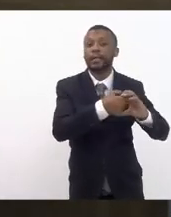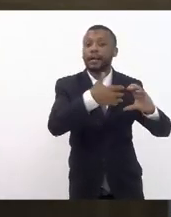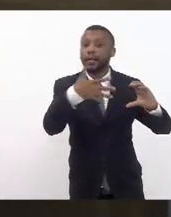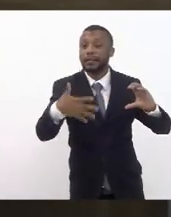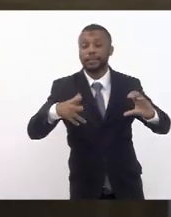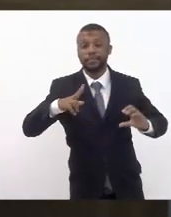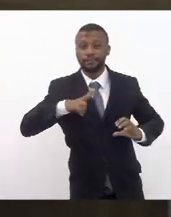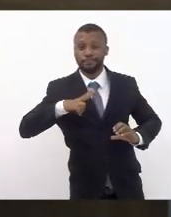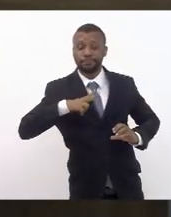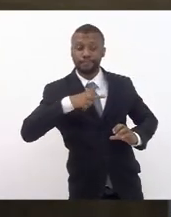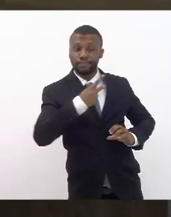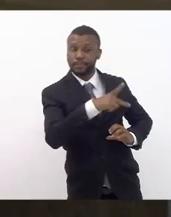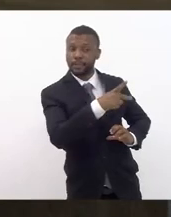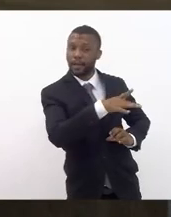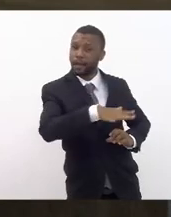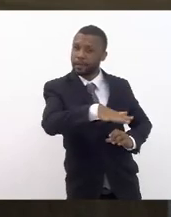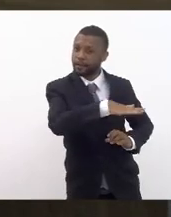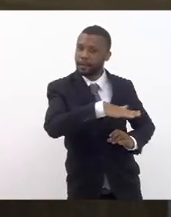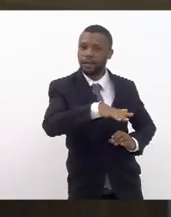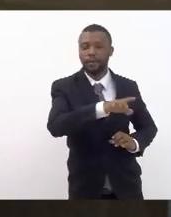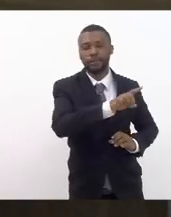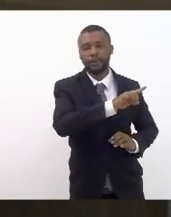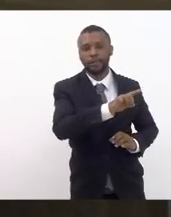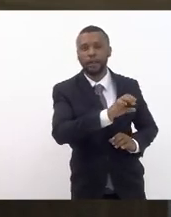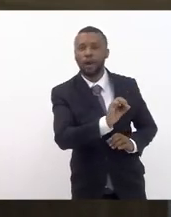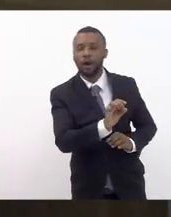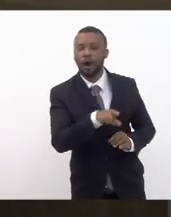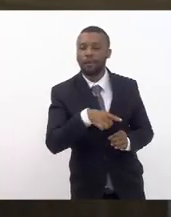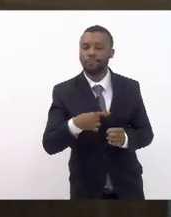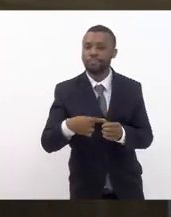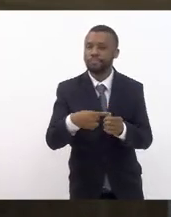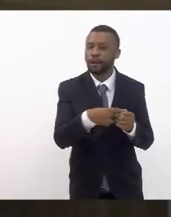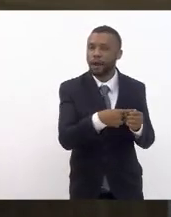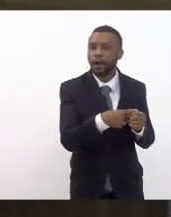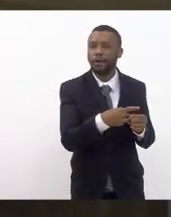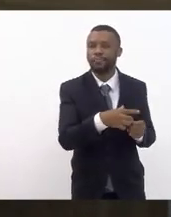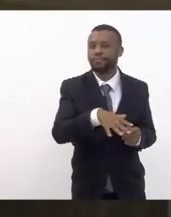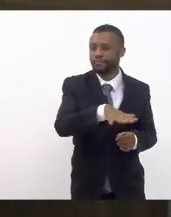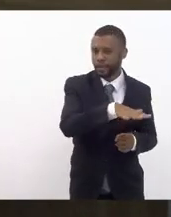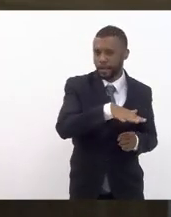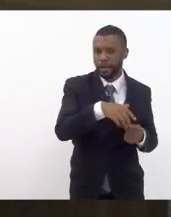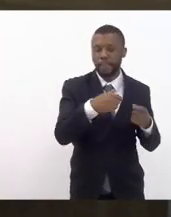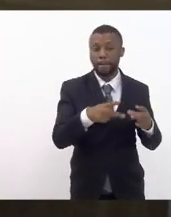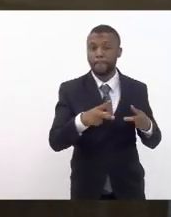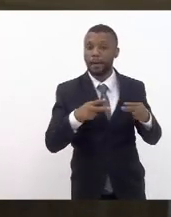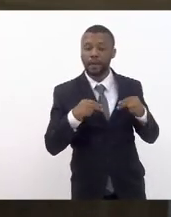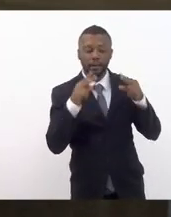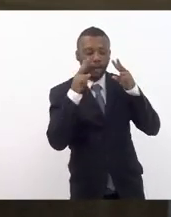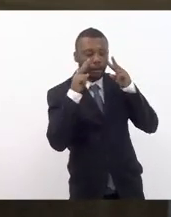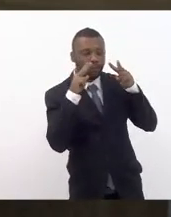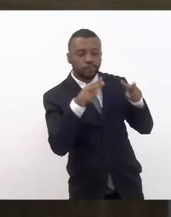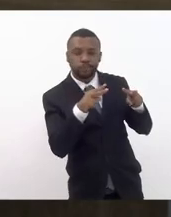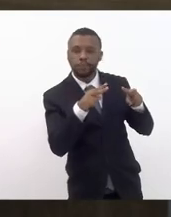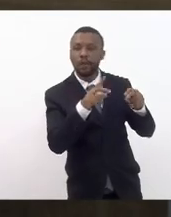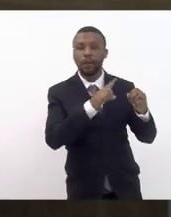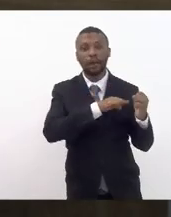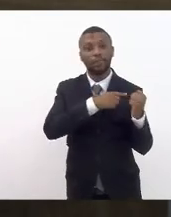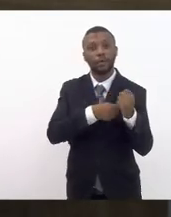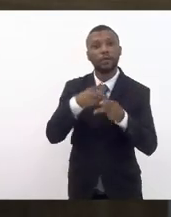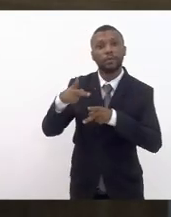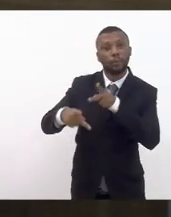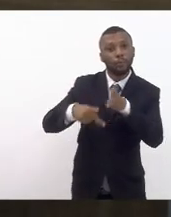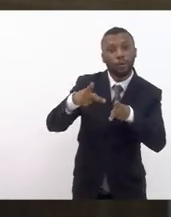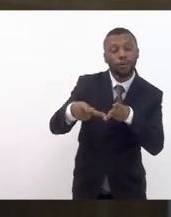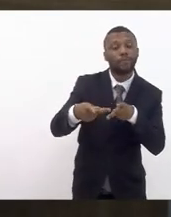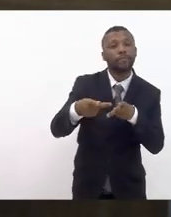características próprias. A Zona Oeste merece ter reconhecido a força do povo que leva a capital